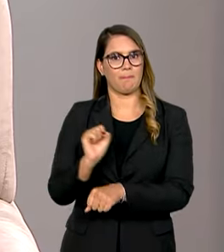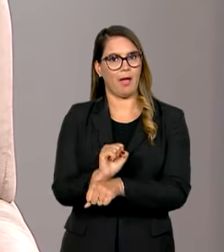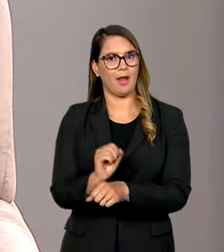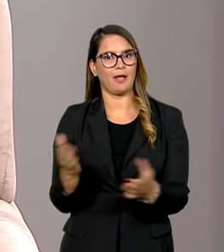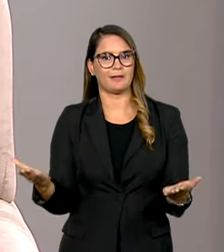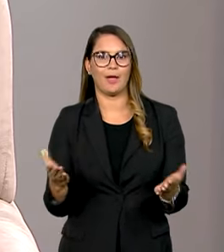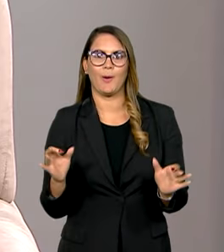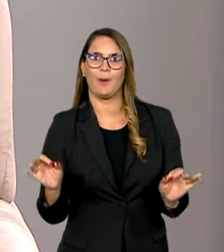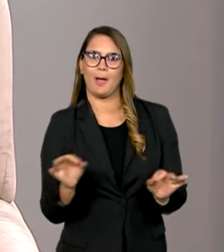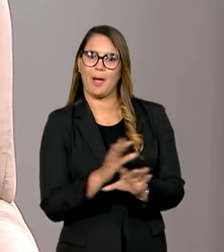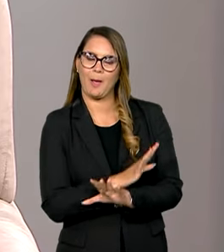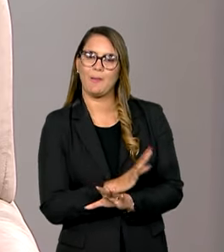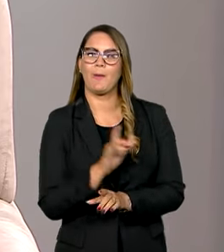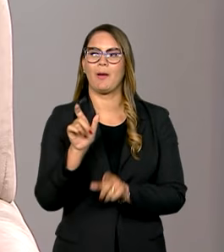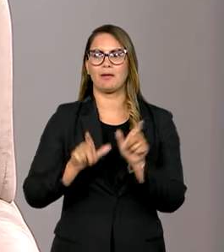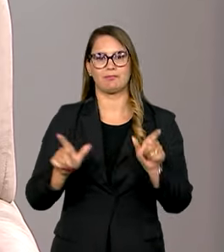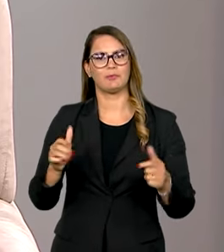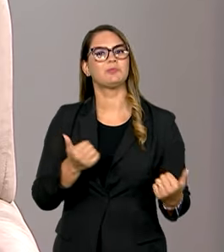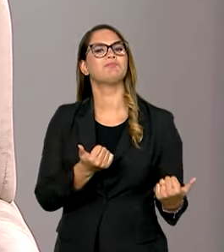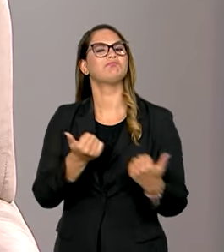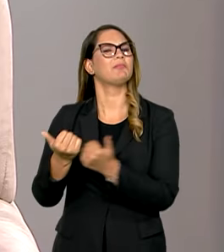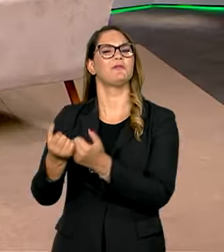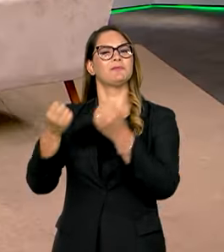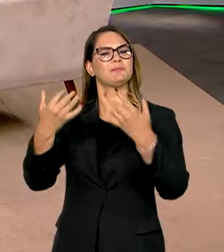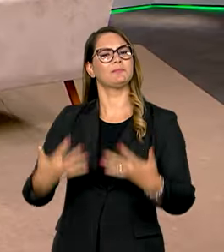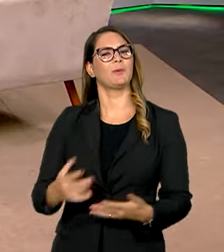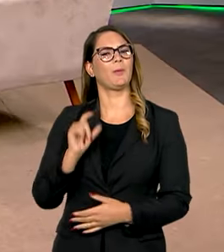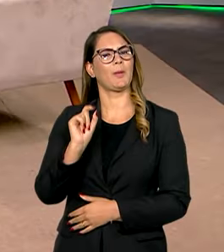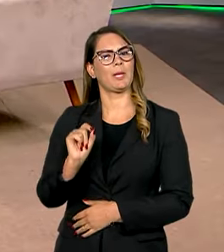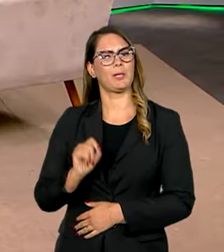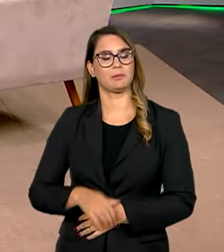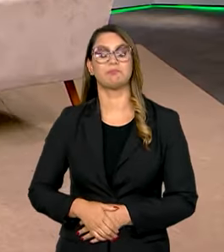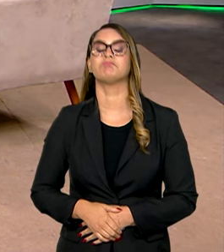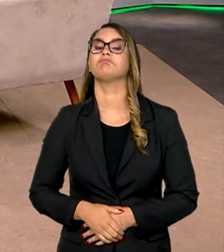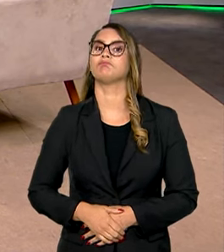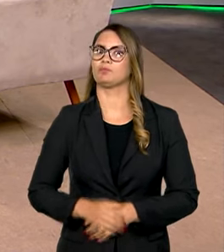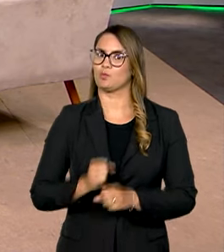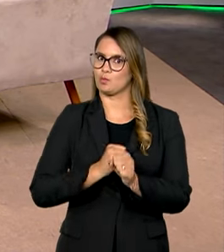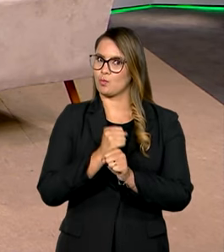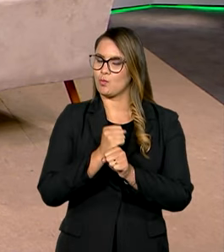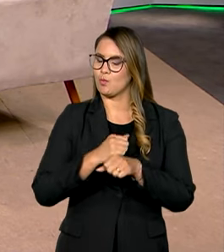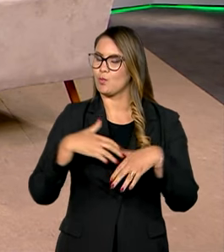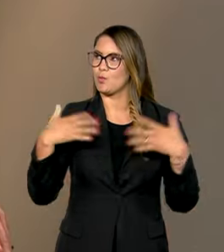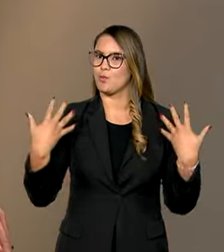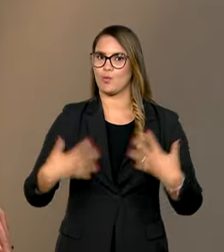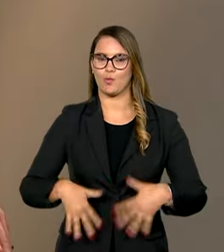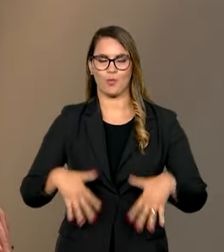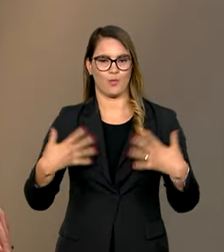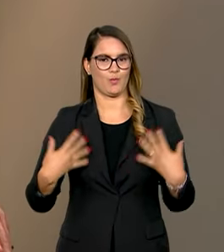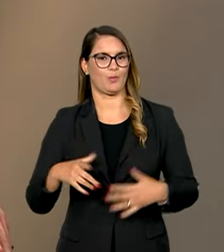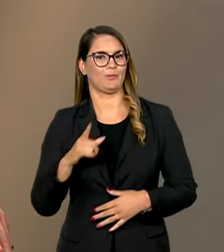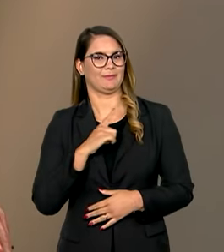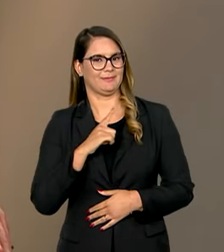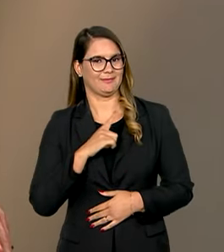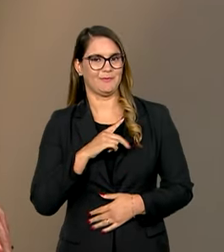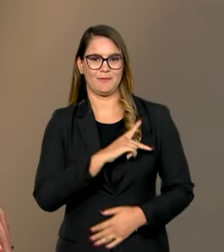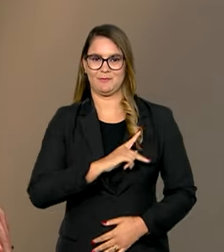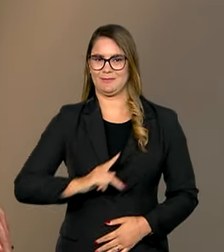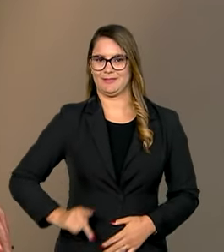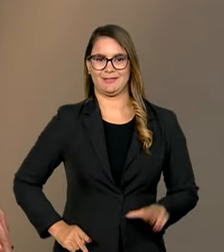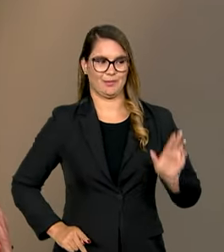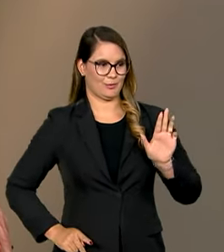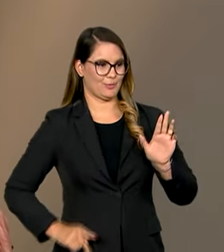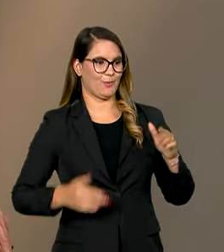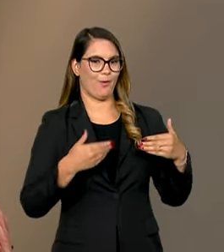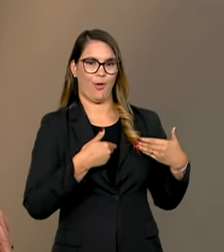concluídas, muita gente beneficiada. O que o senhor pode dizer? Realmente foi um ano muito intenso, né? Desde quando o presidente Lula nos